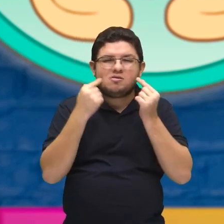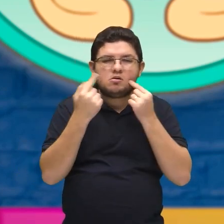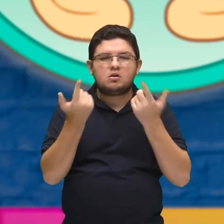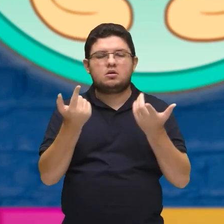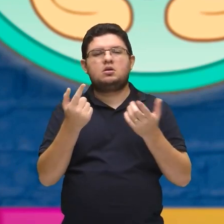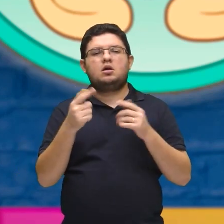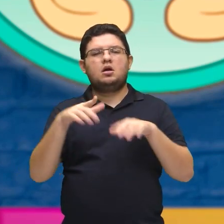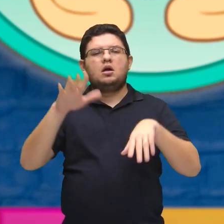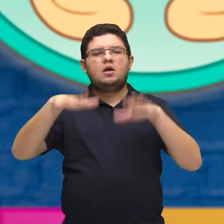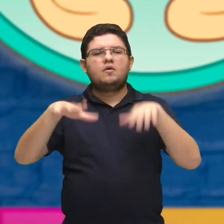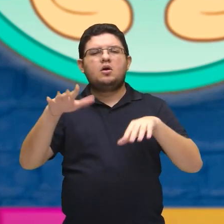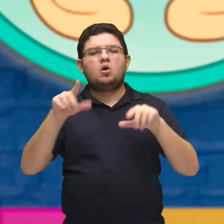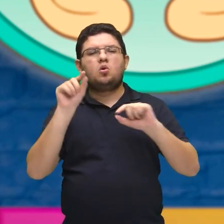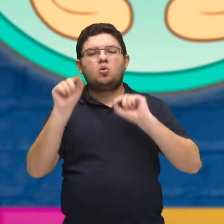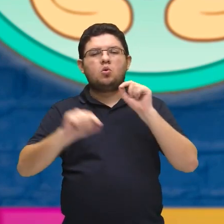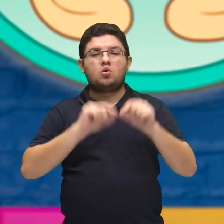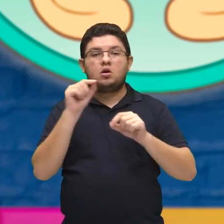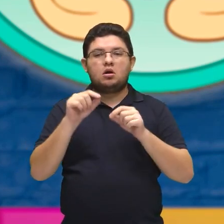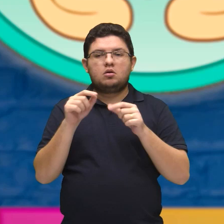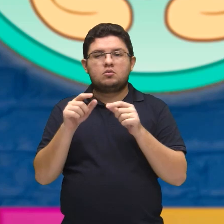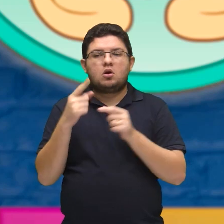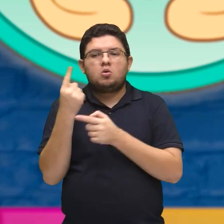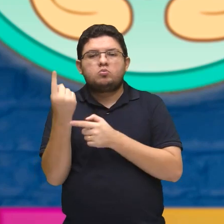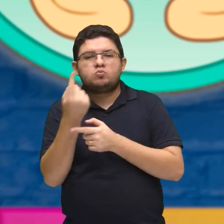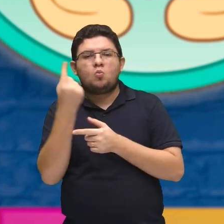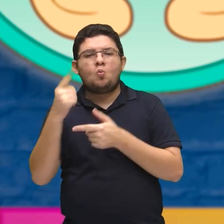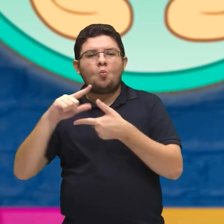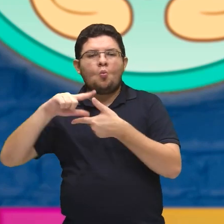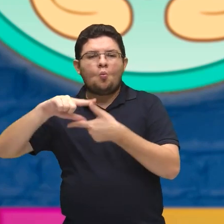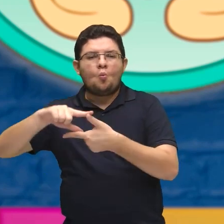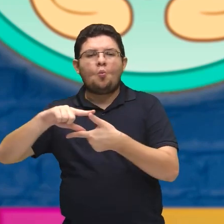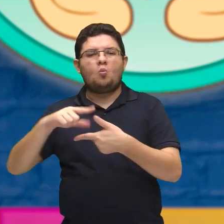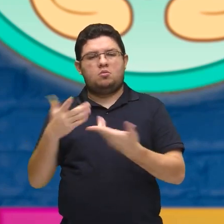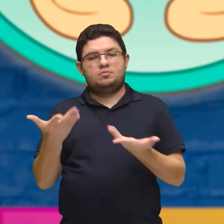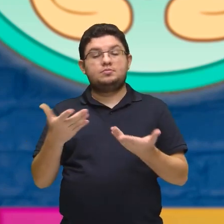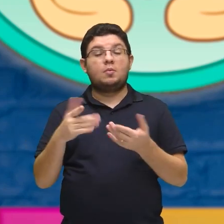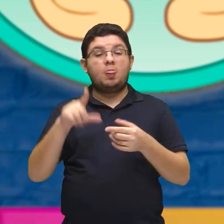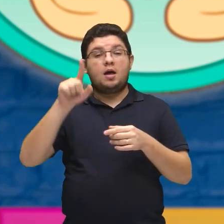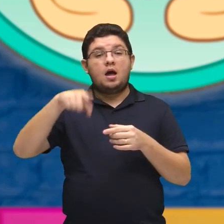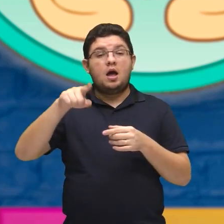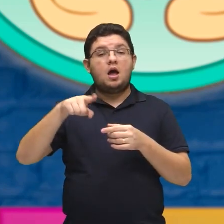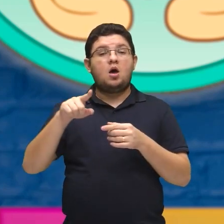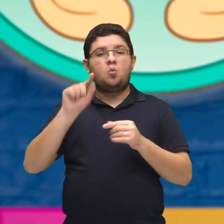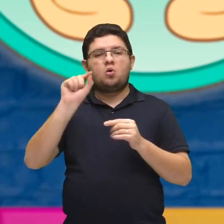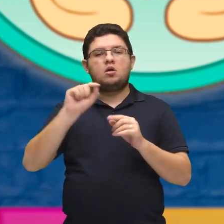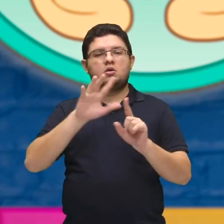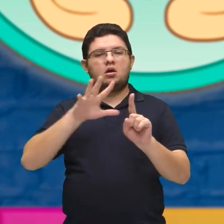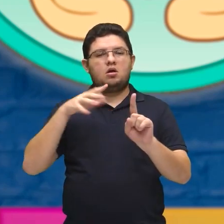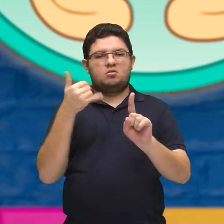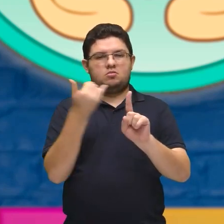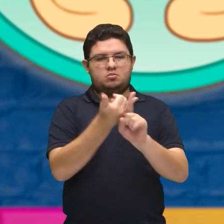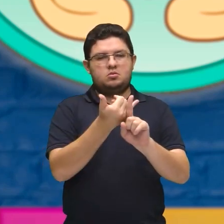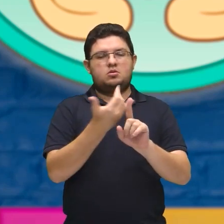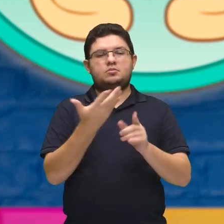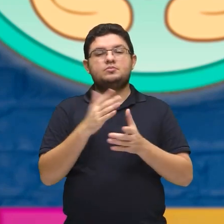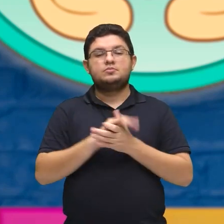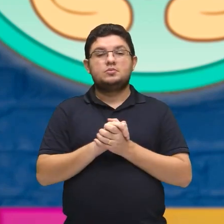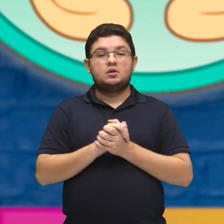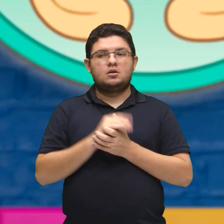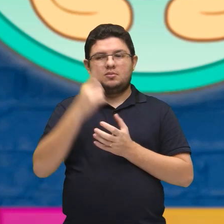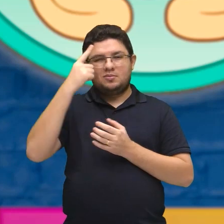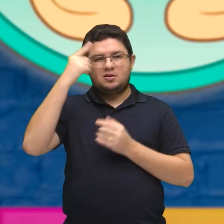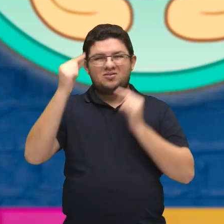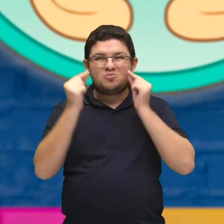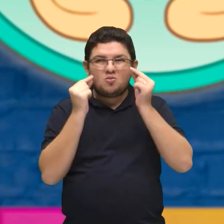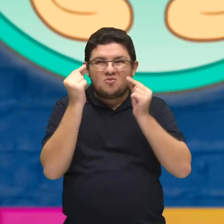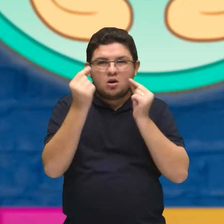ser excluídos. Então, isso é uma forma de um bullying, né? Ele não quer ter aquilo,